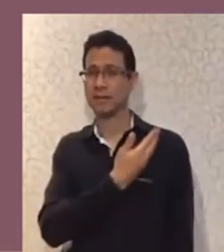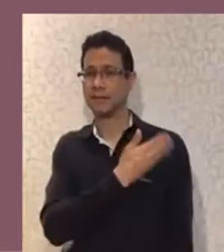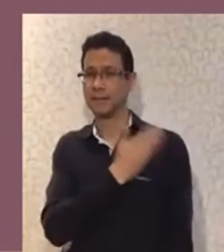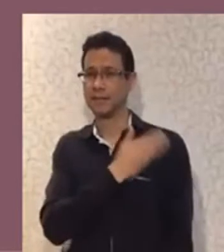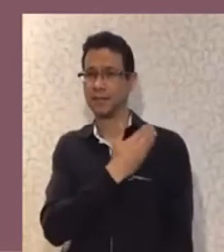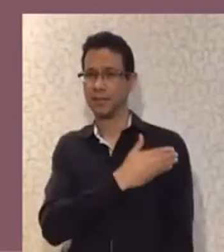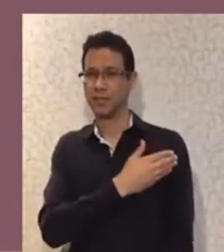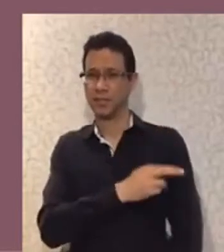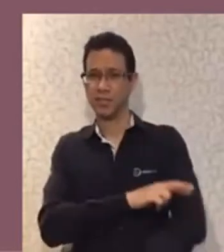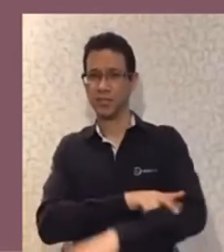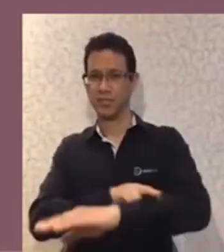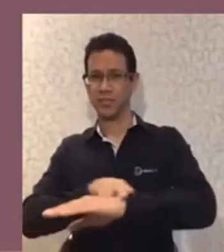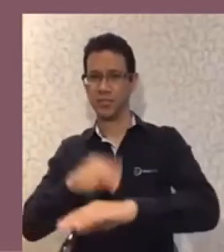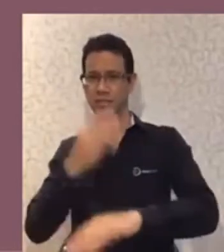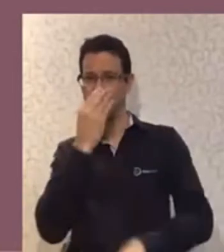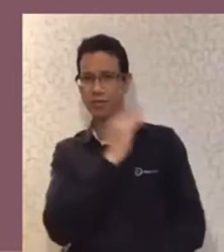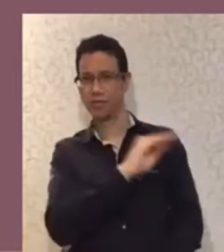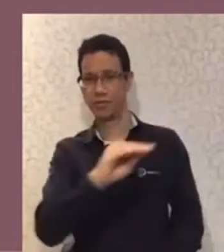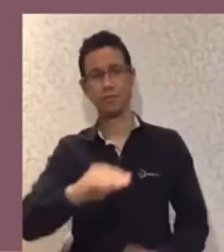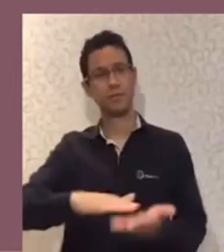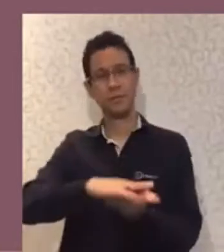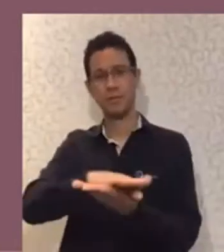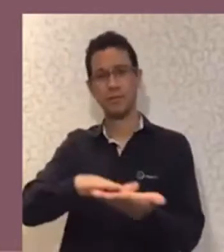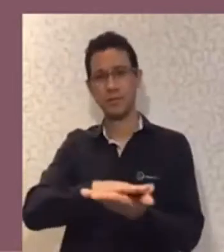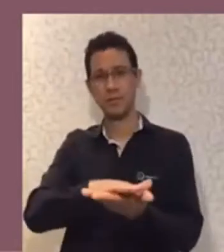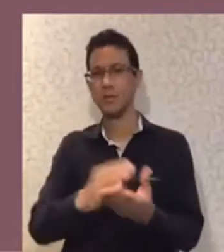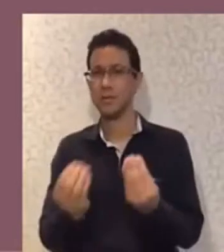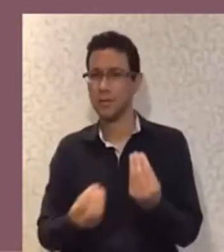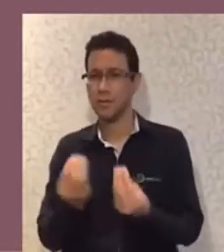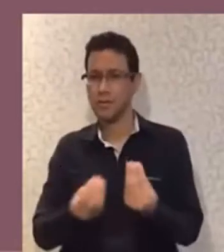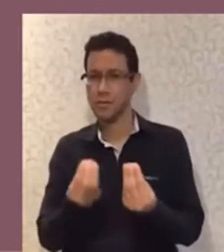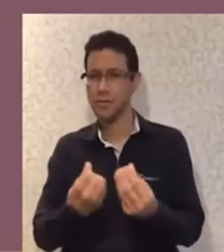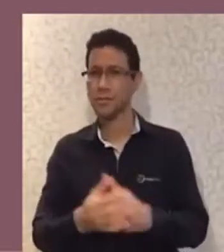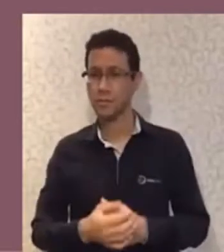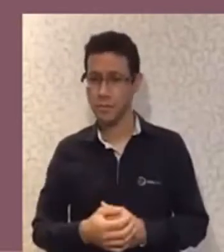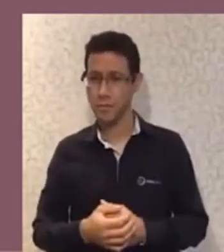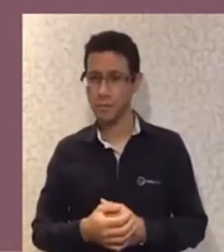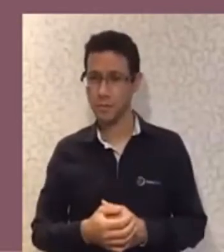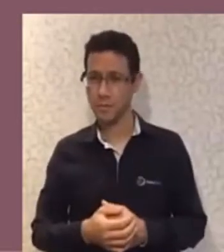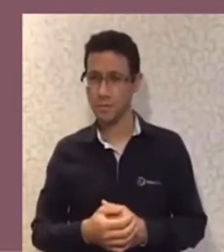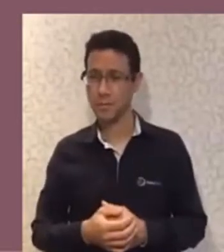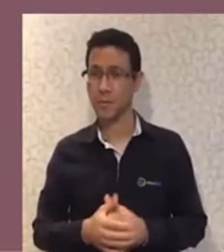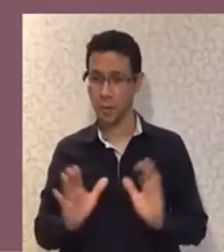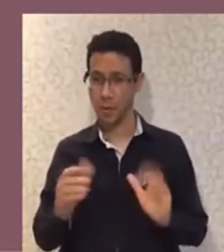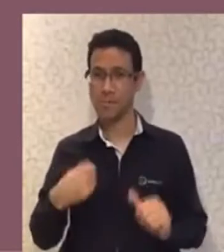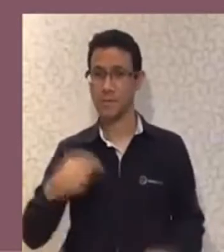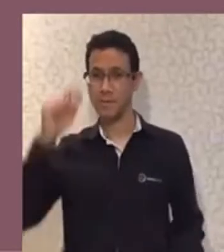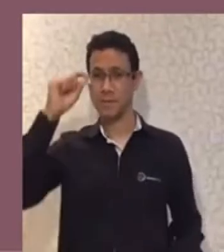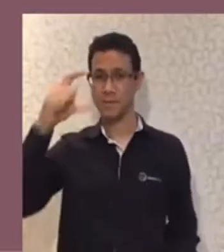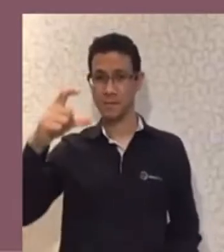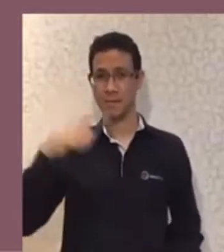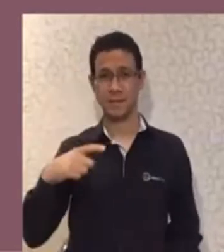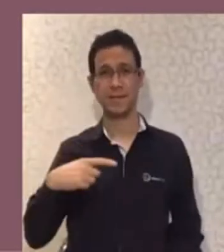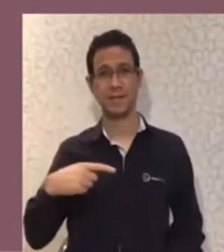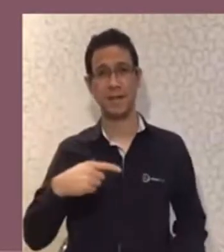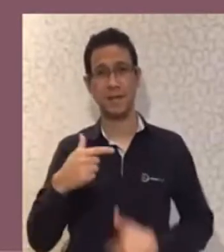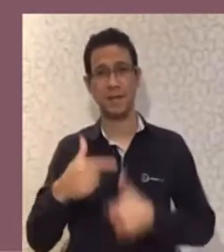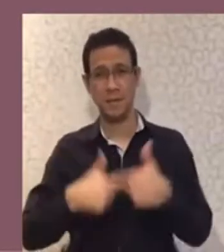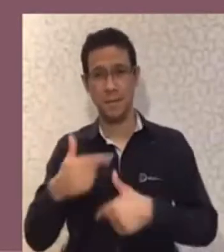A gente tem que reconhecer, é muito interessante, houve um trabalho, alguns anos em particular,